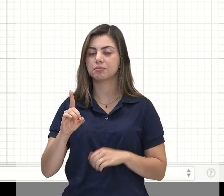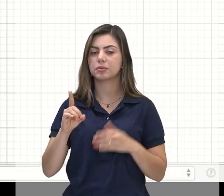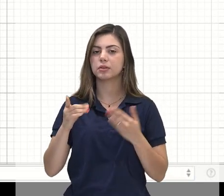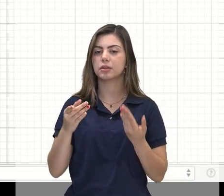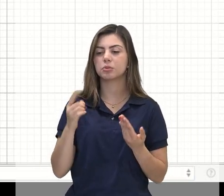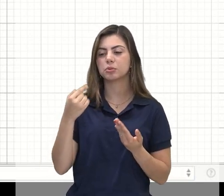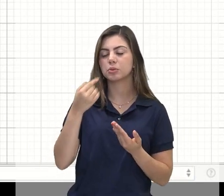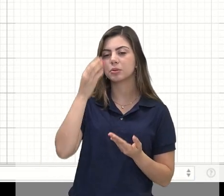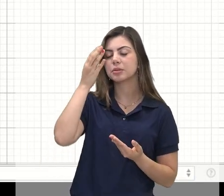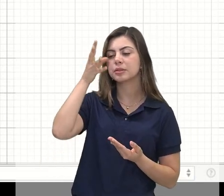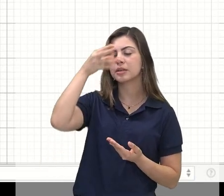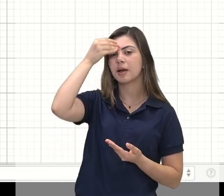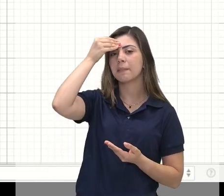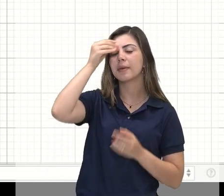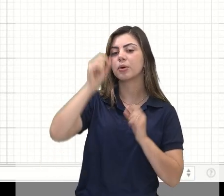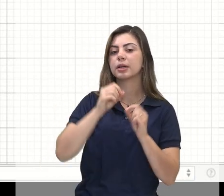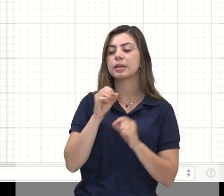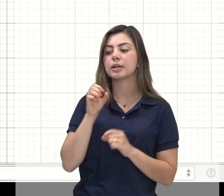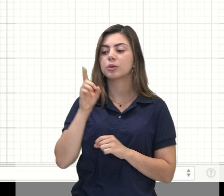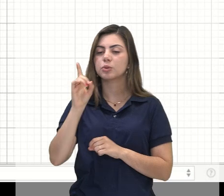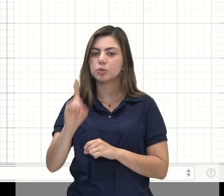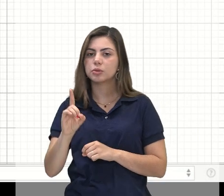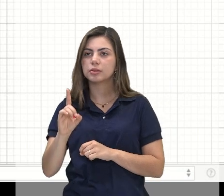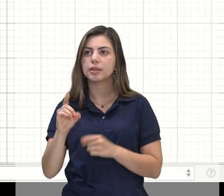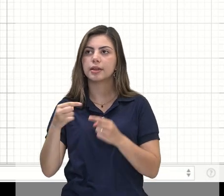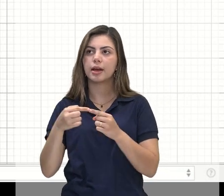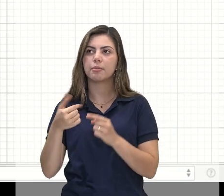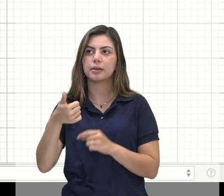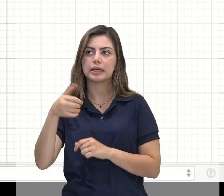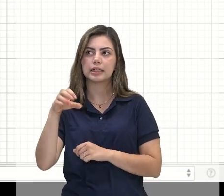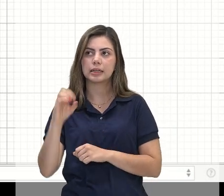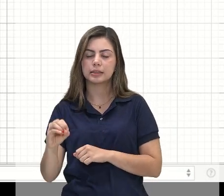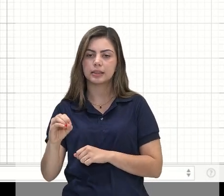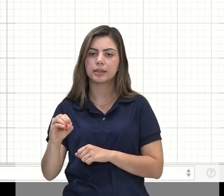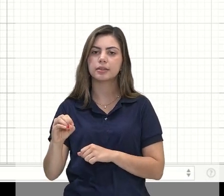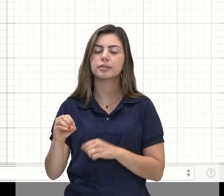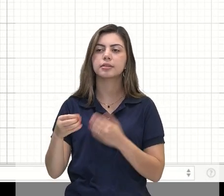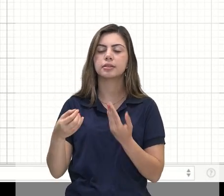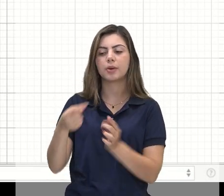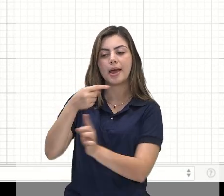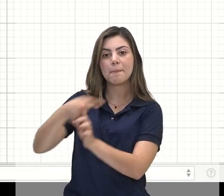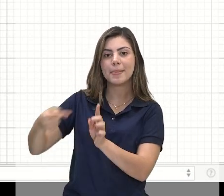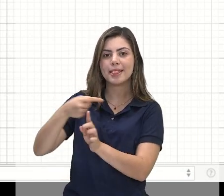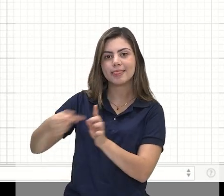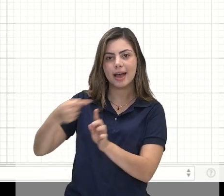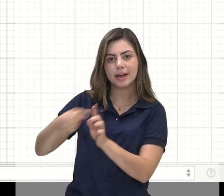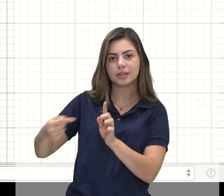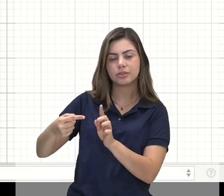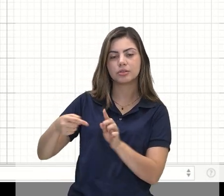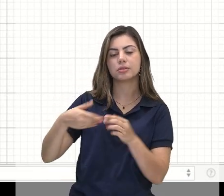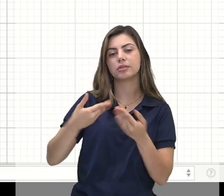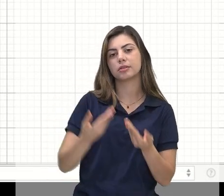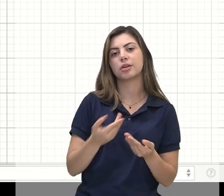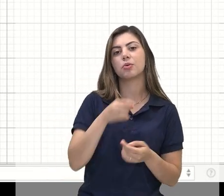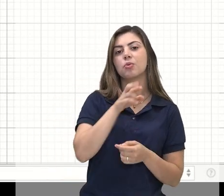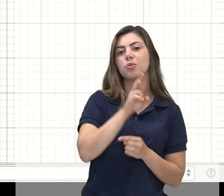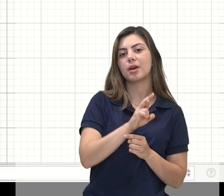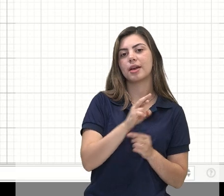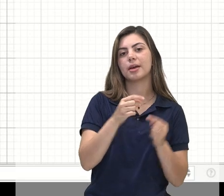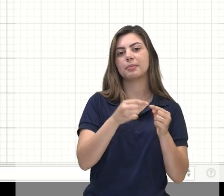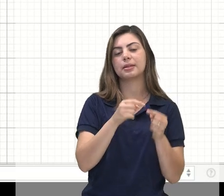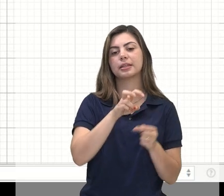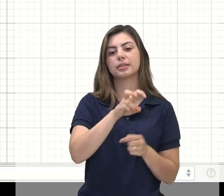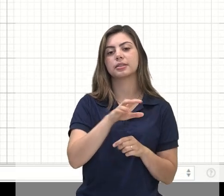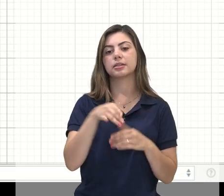você já tem que ter em mente que se o diâmetro vale 10, necessariamente o raio tem que valer 5. Se o